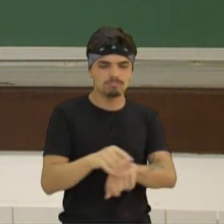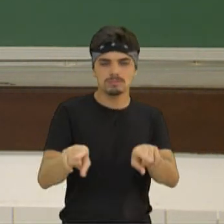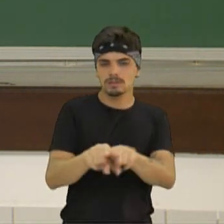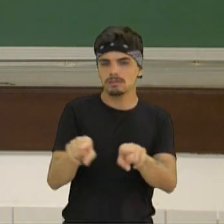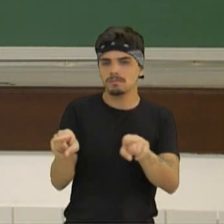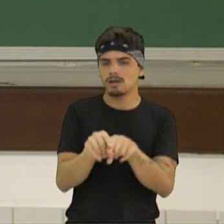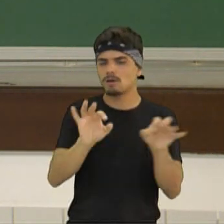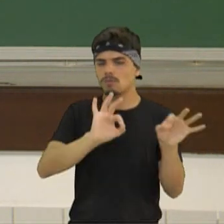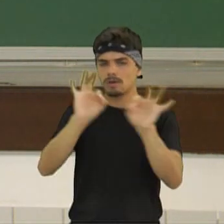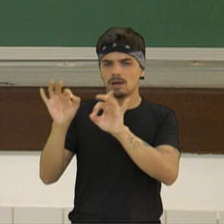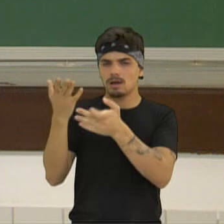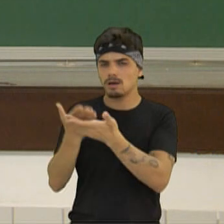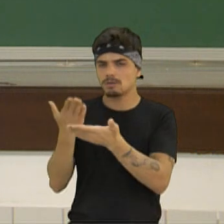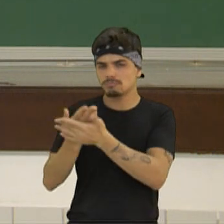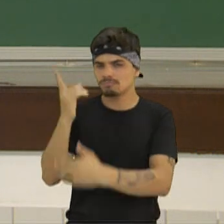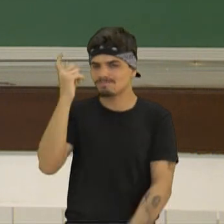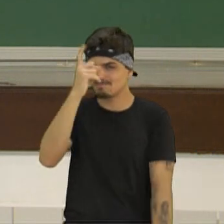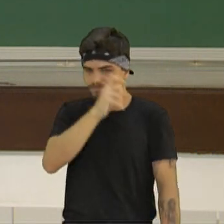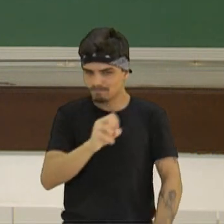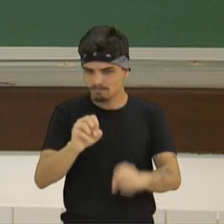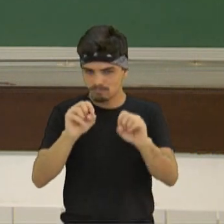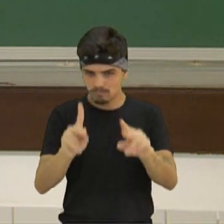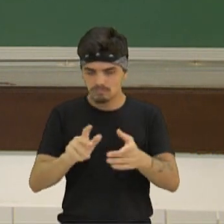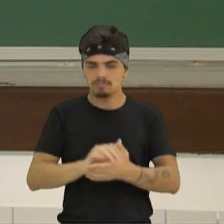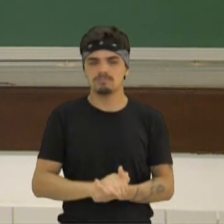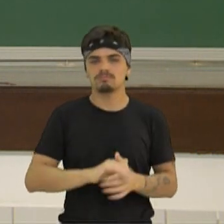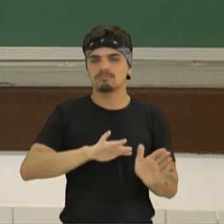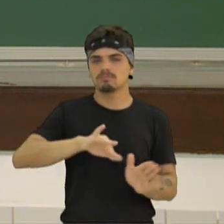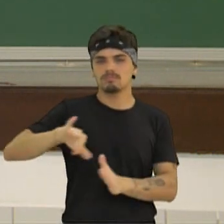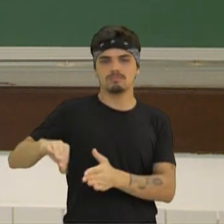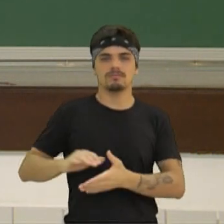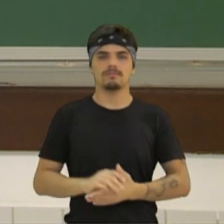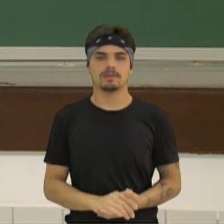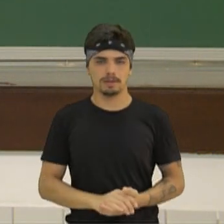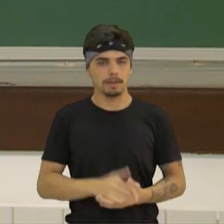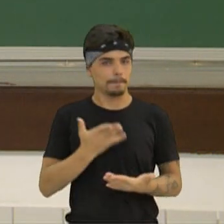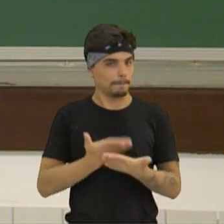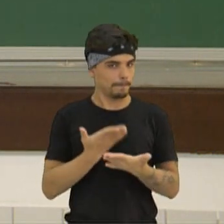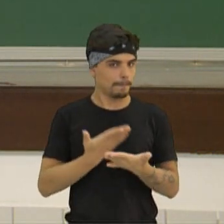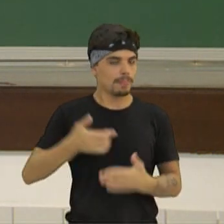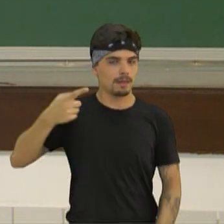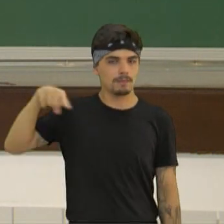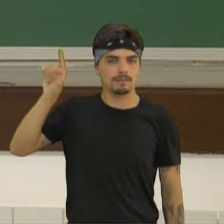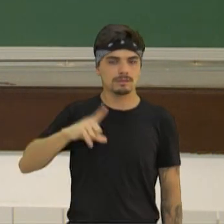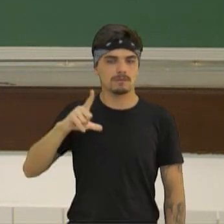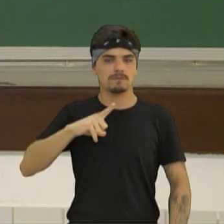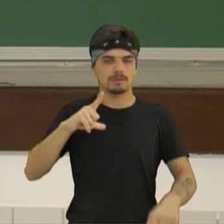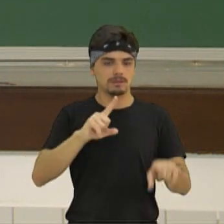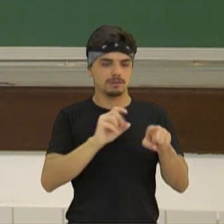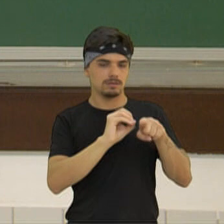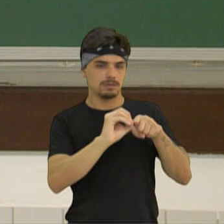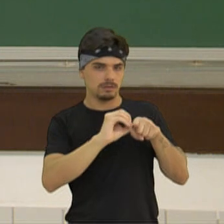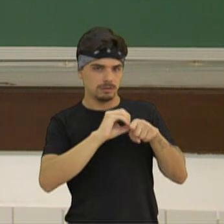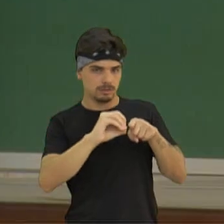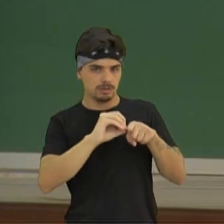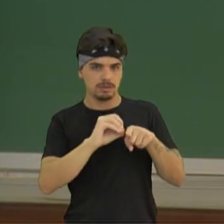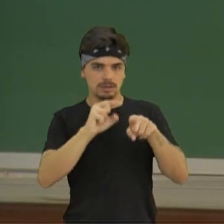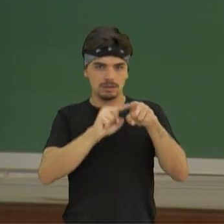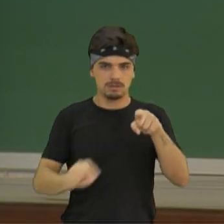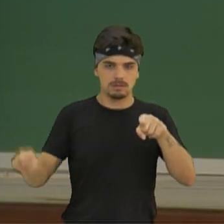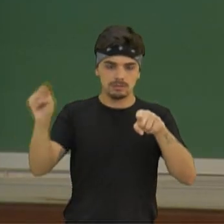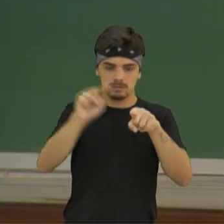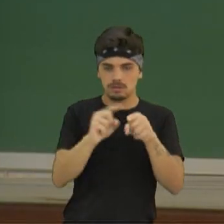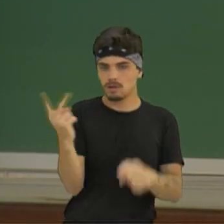as aulas. Pessoal, na aula passada a gente fez tangente de um arco, a gente revisou tangente de um arco em